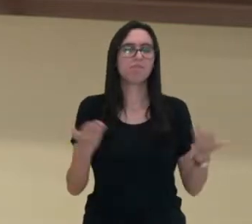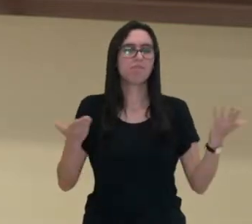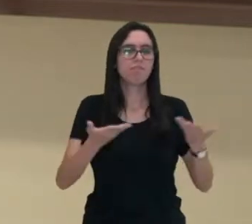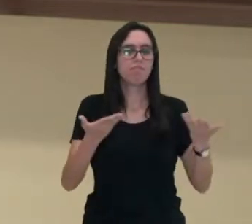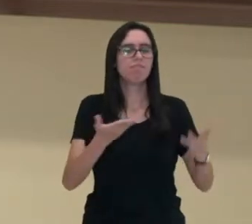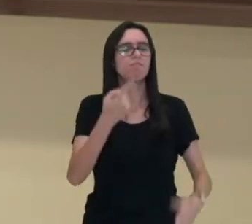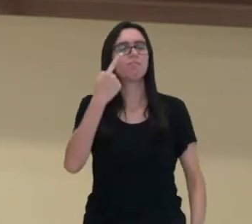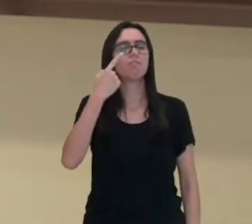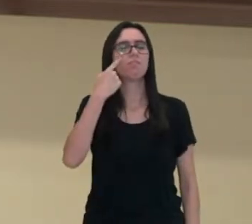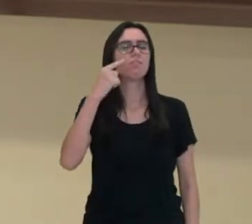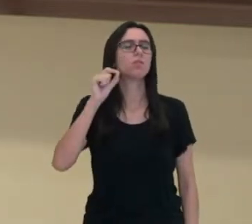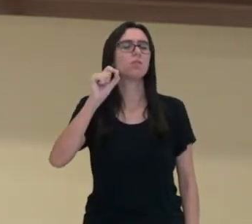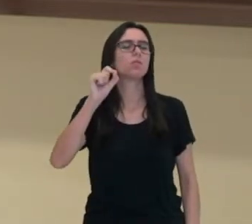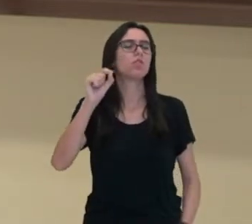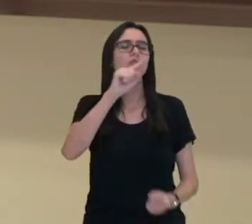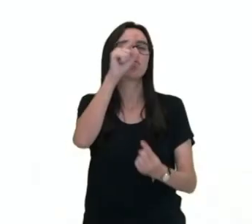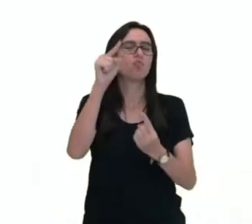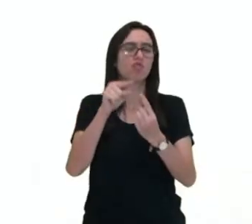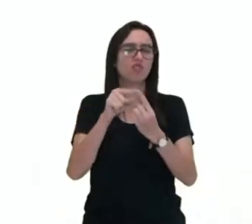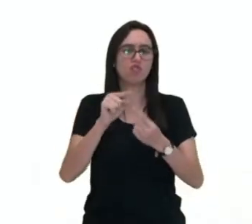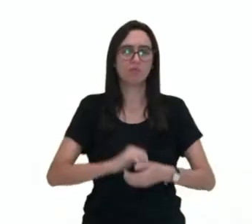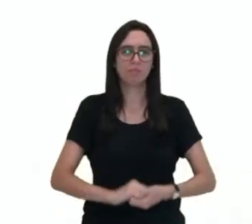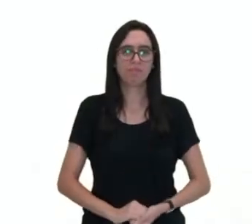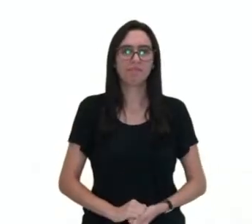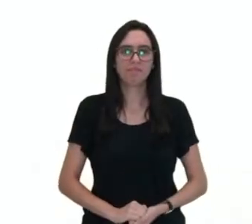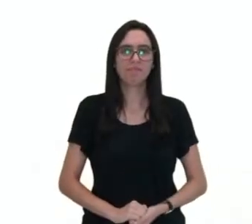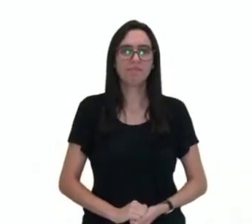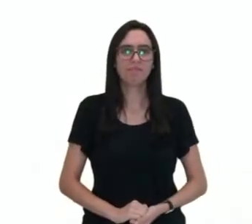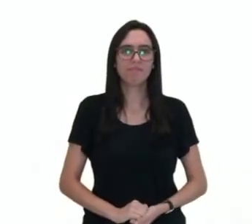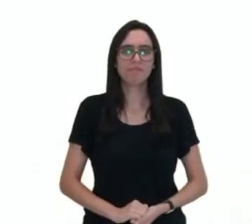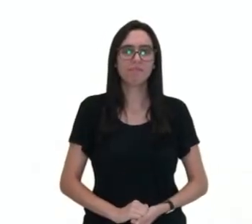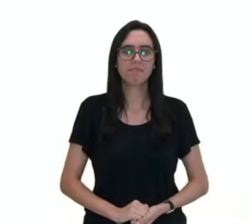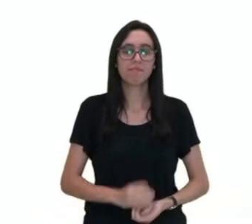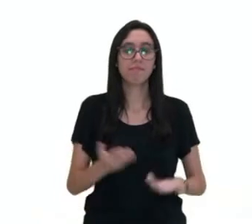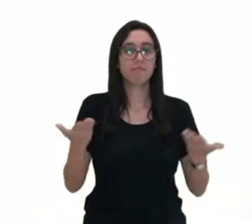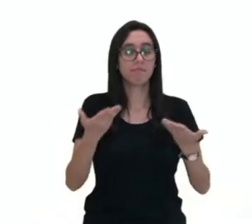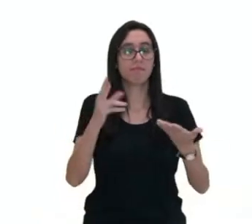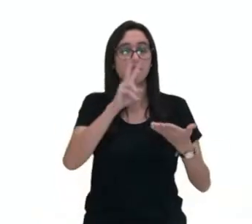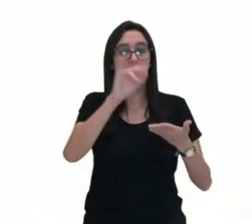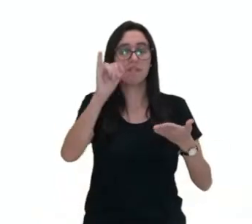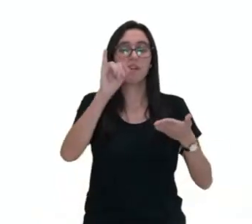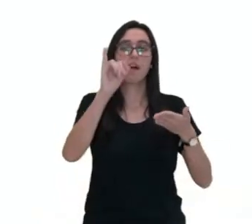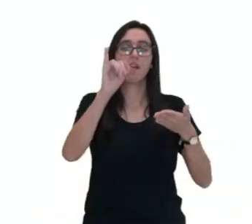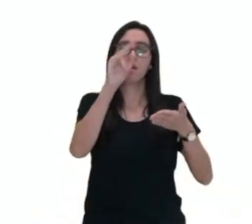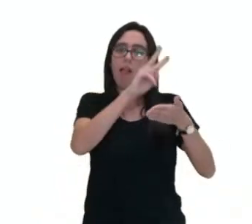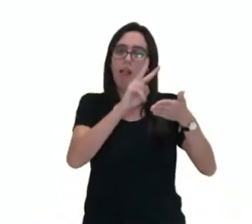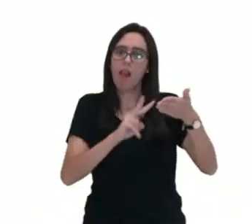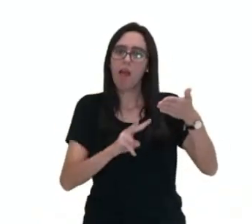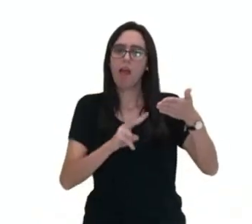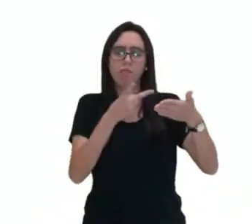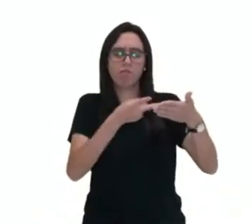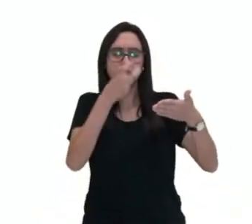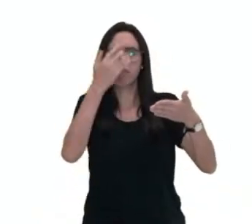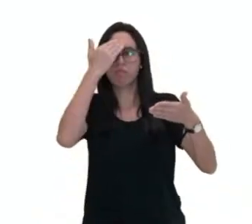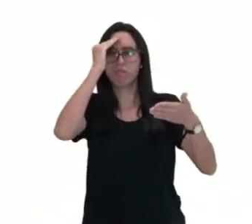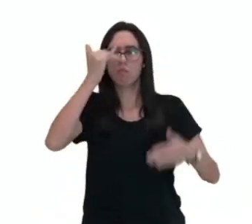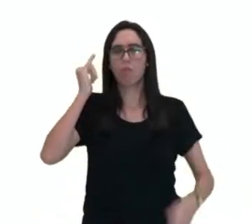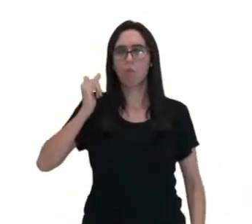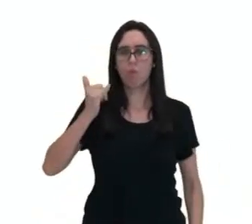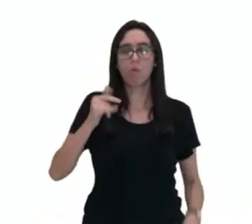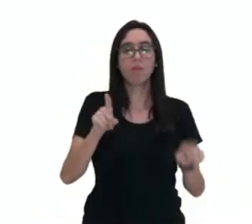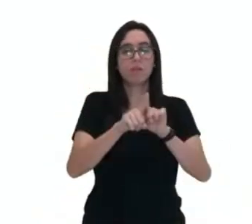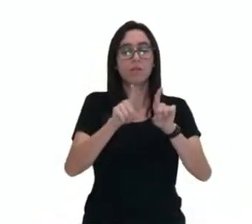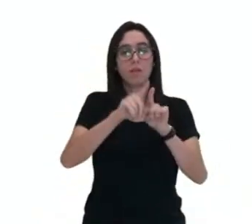são os nossos objetivos, que consistem em ler e interpretar um conto, inferir o sentido de uma palavra